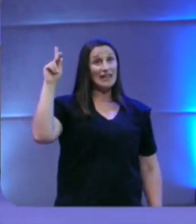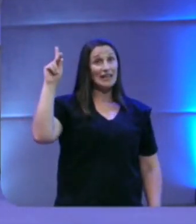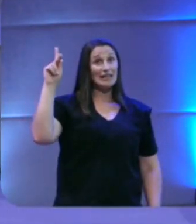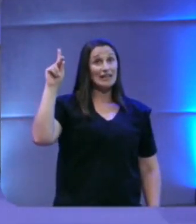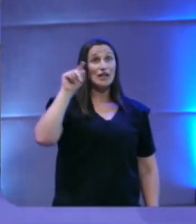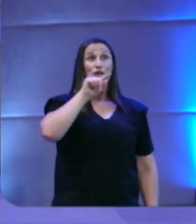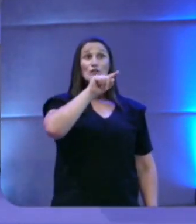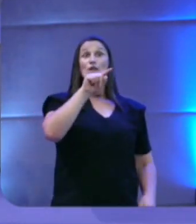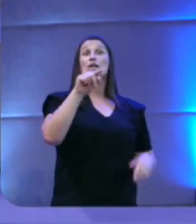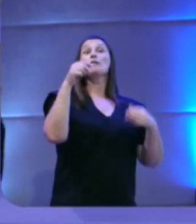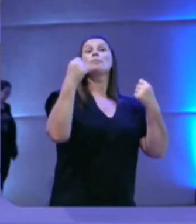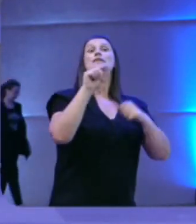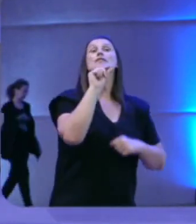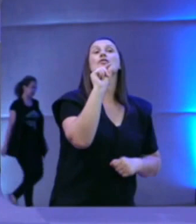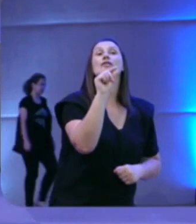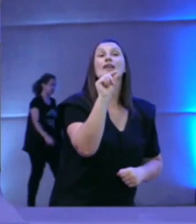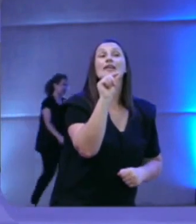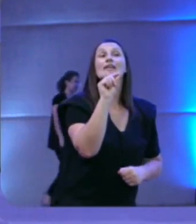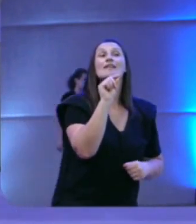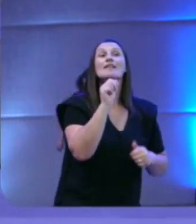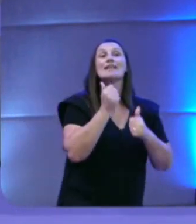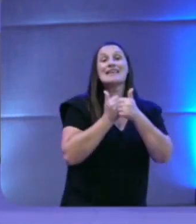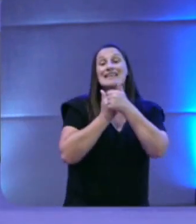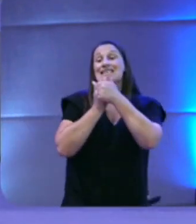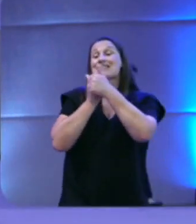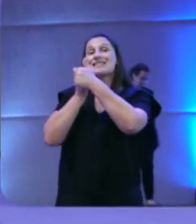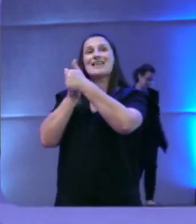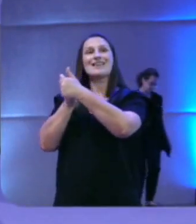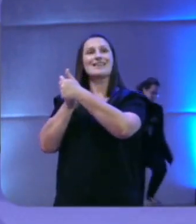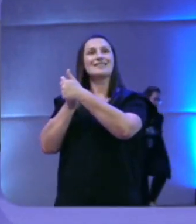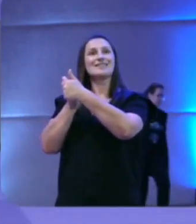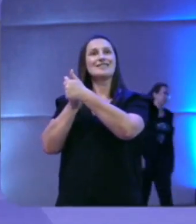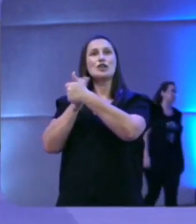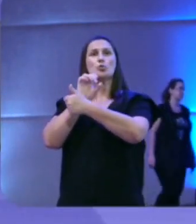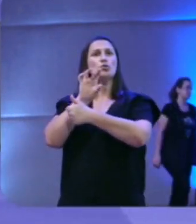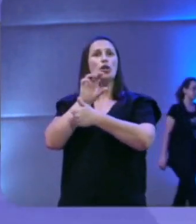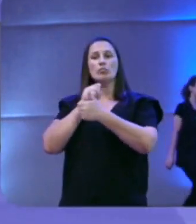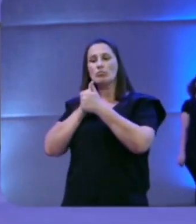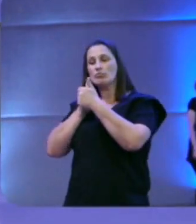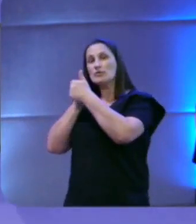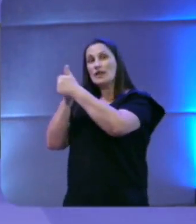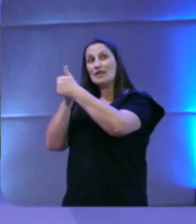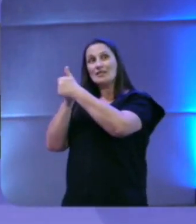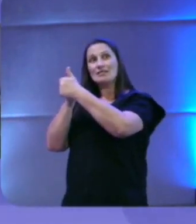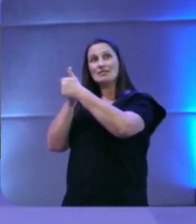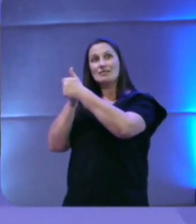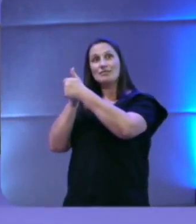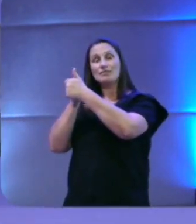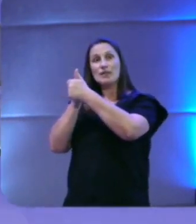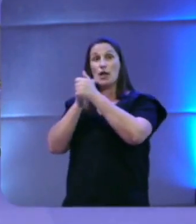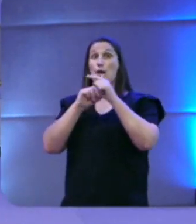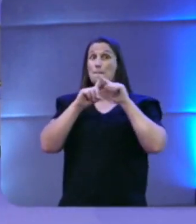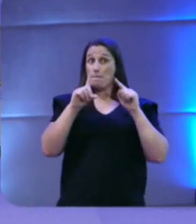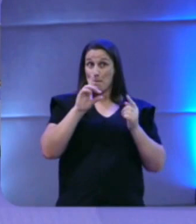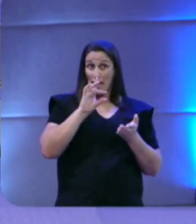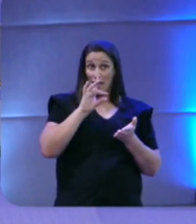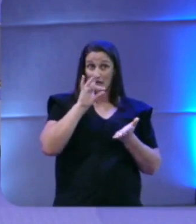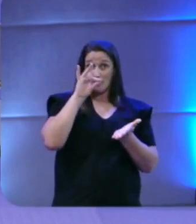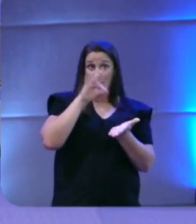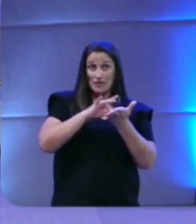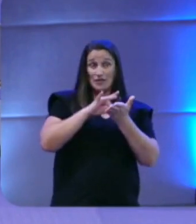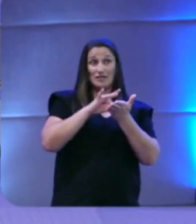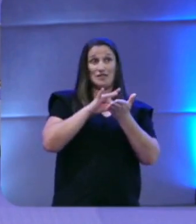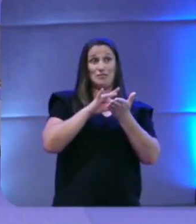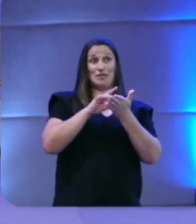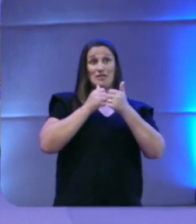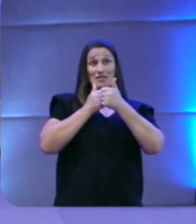Ele em 2020. É seguir os passos que Ele te der. Agora, seguir a Jesus de verdade,